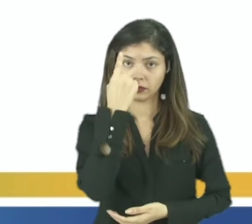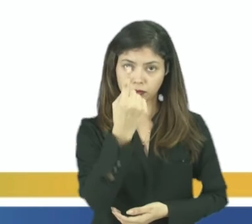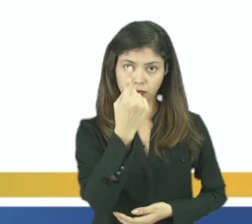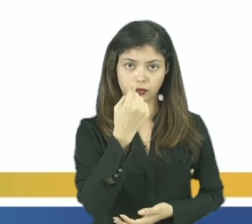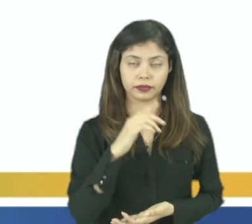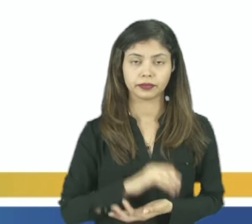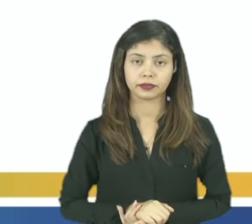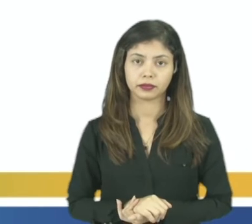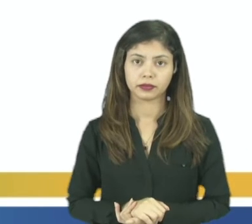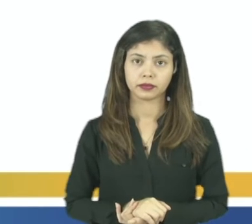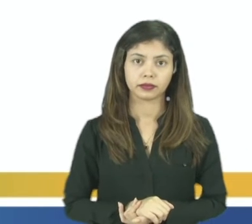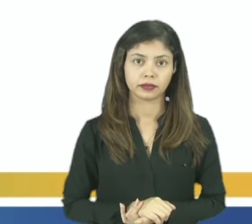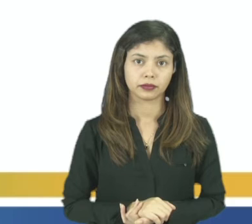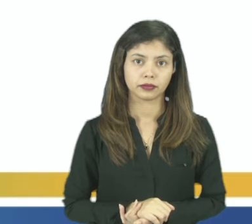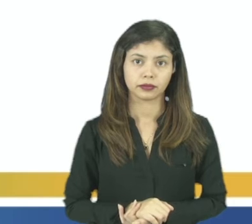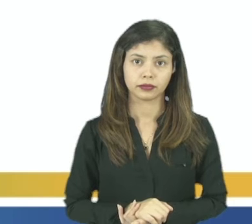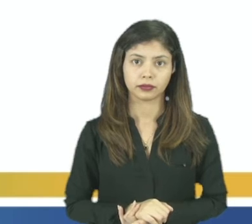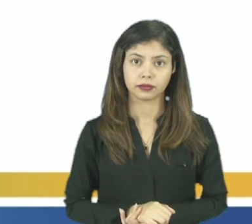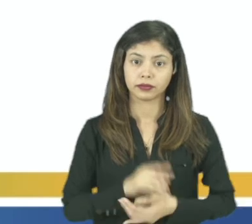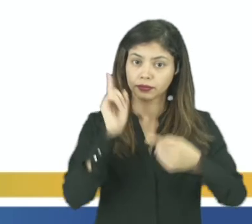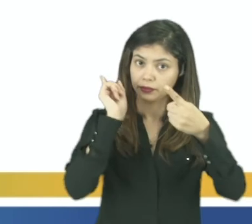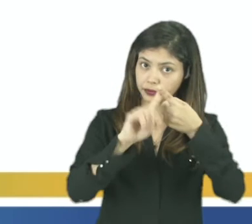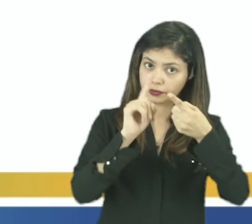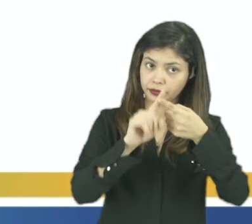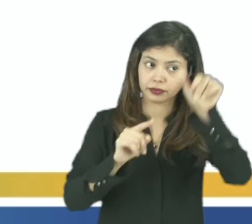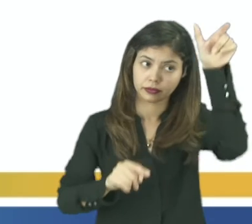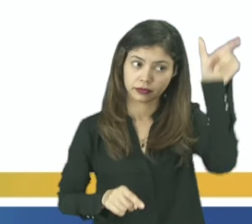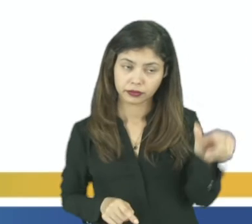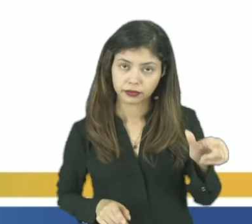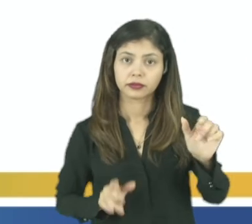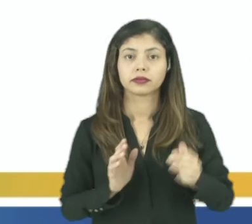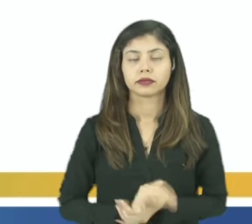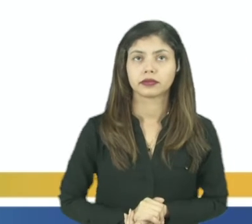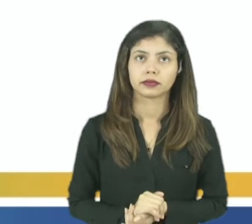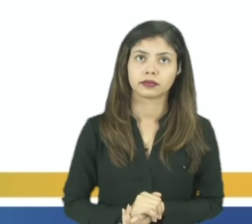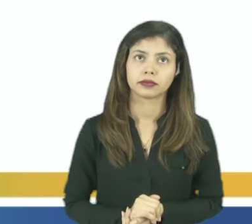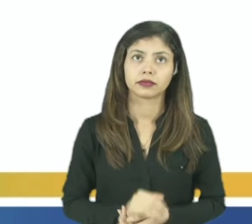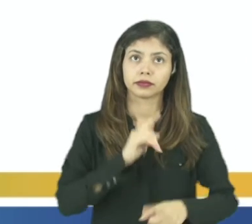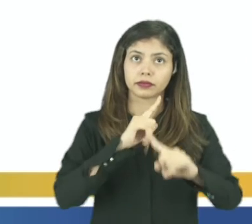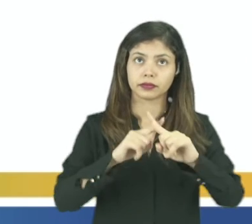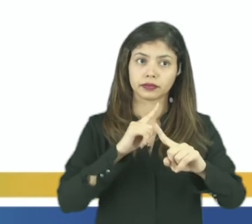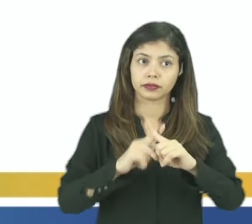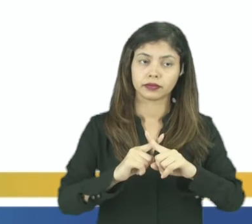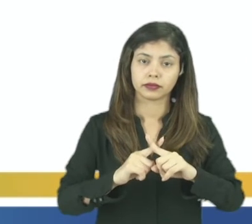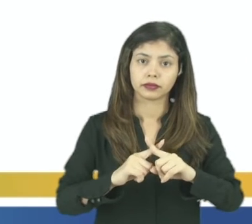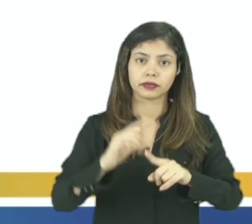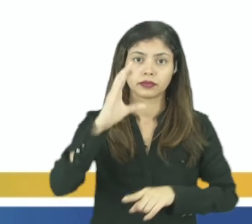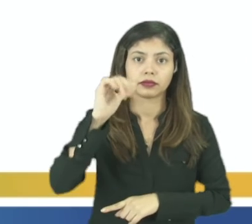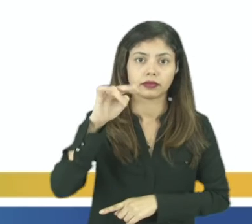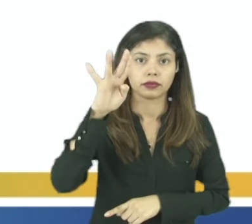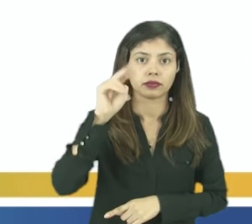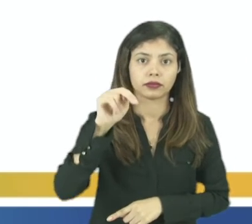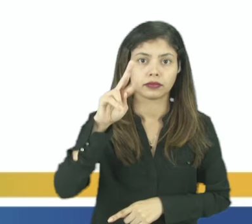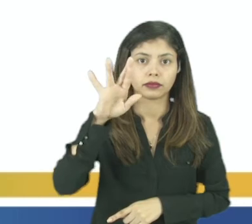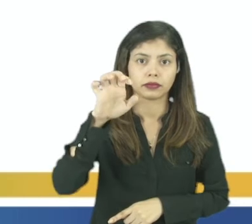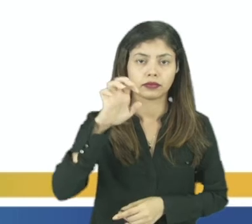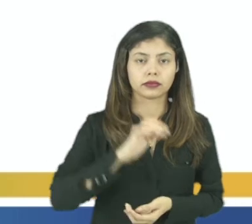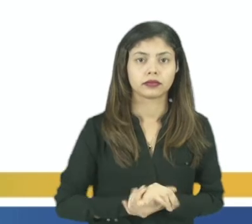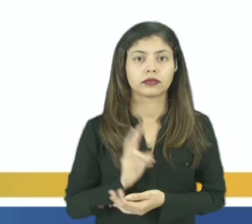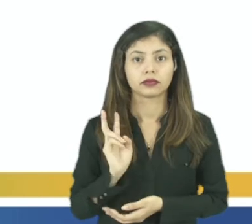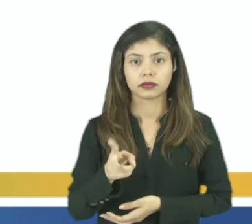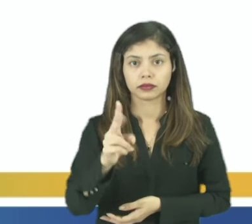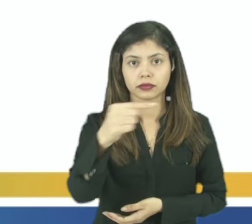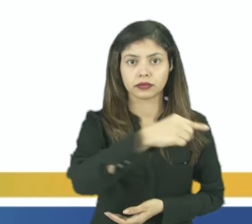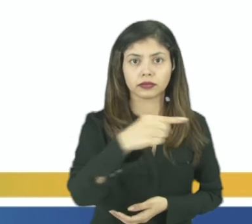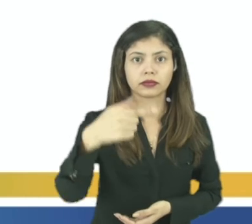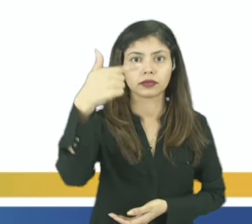1, que é lá da primeira coluna, vezes a constante menos 2, certo? Então,